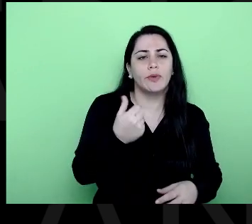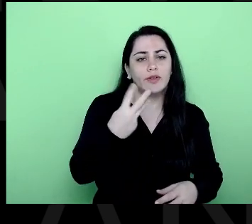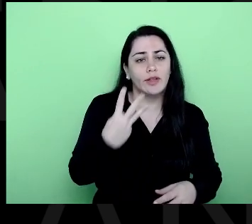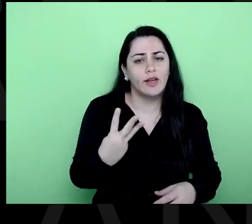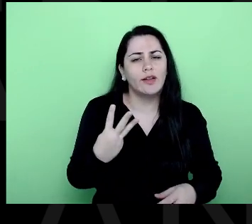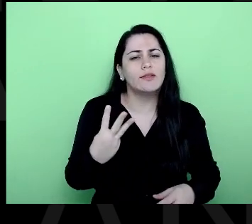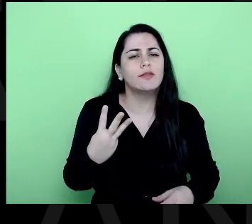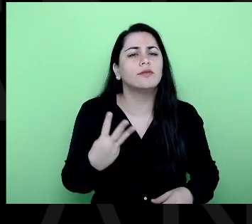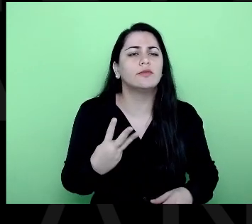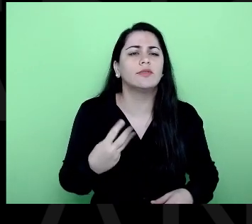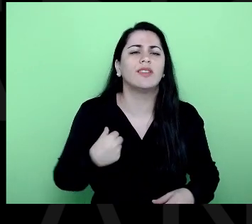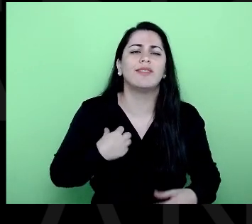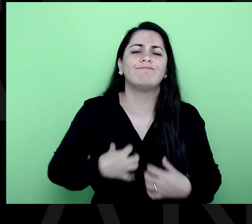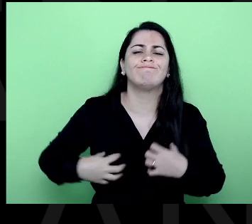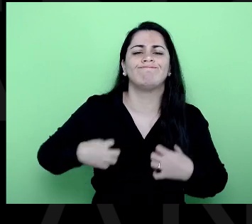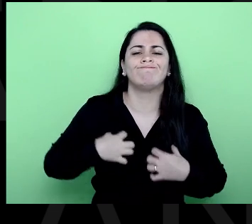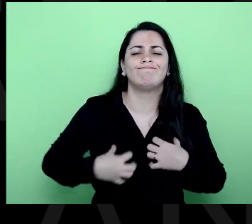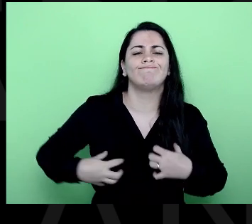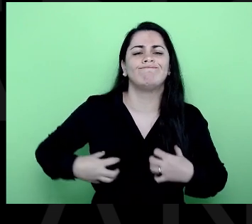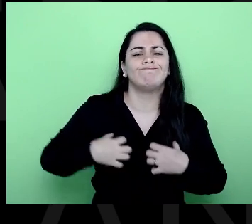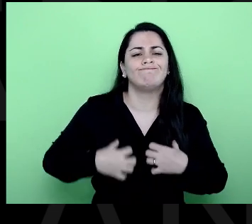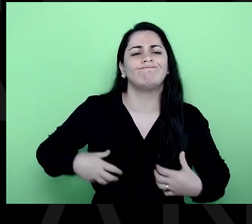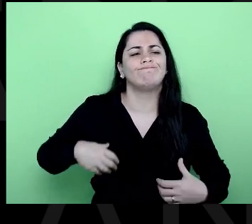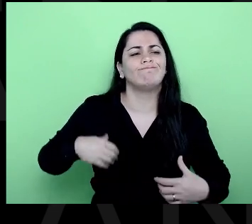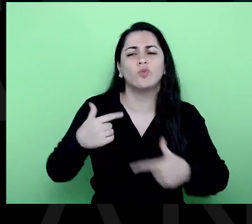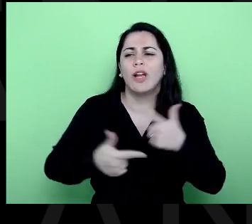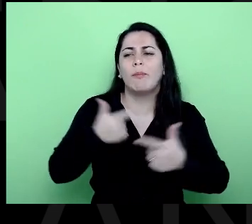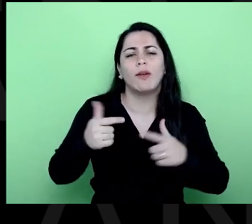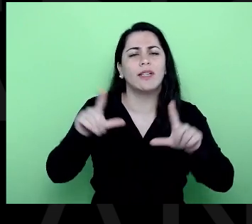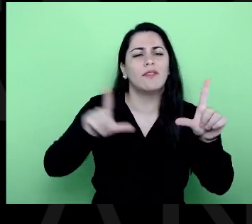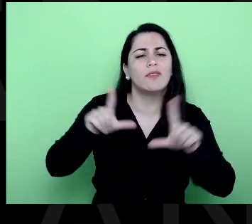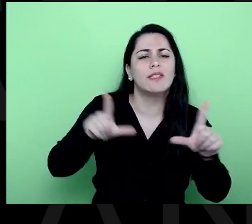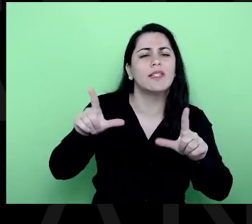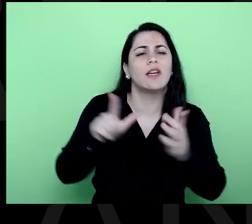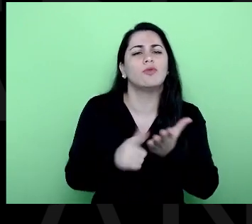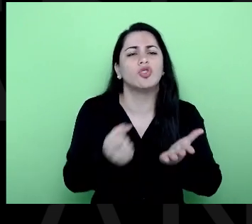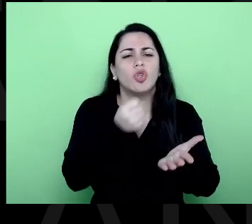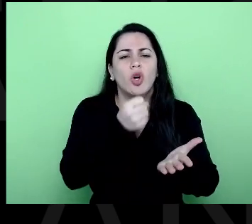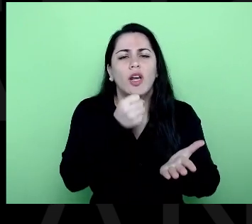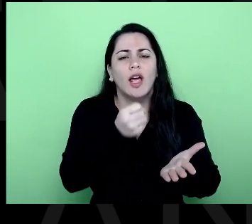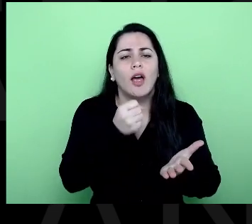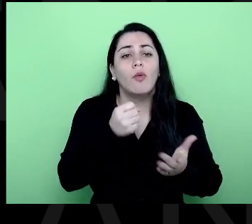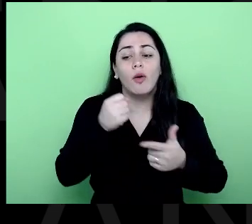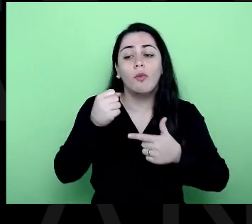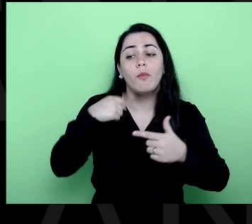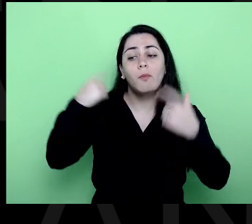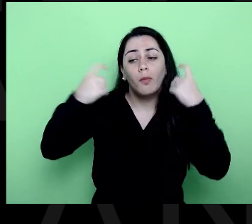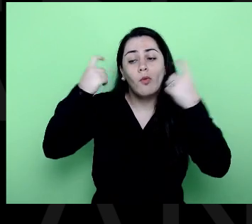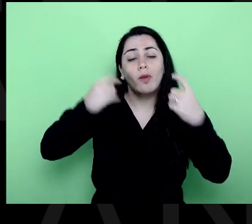estava meio incomodada assim, com o papel da imprensa naquele momento, incomodada com o meu papel